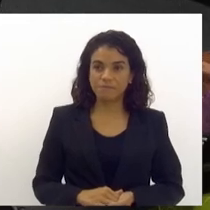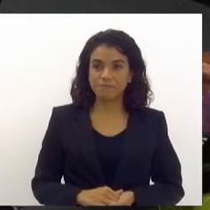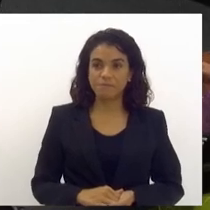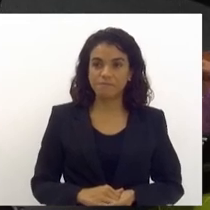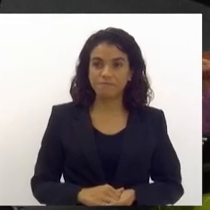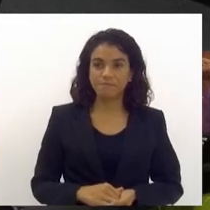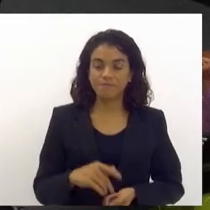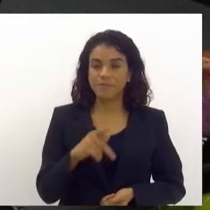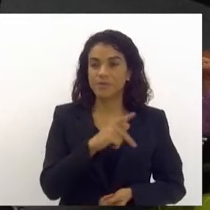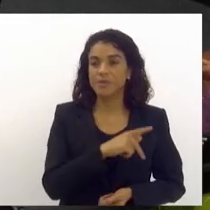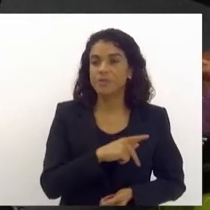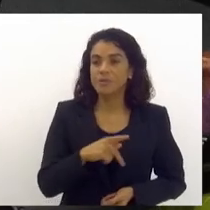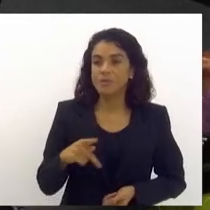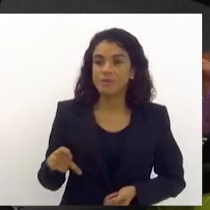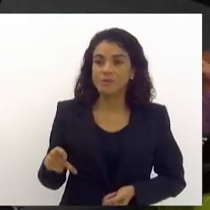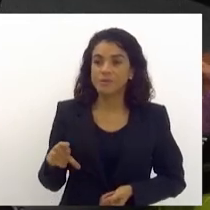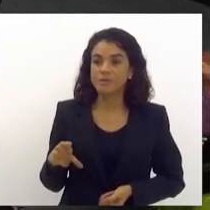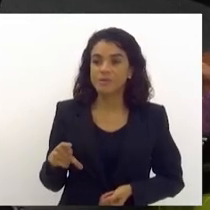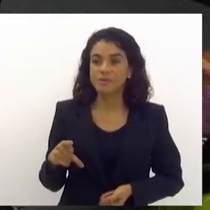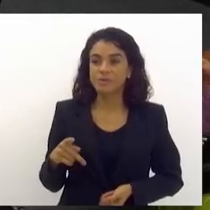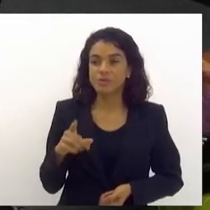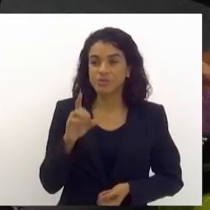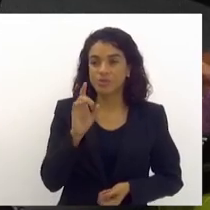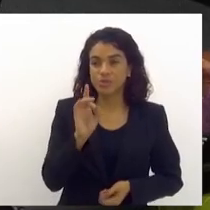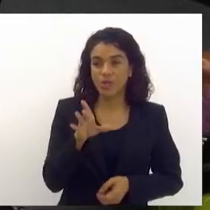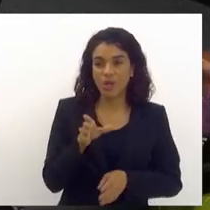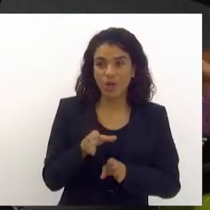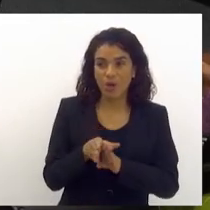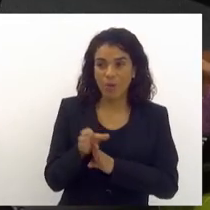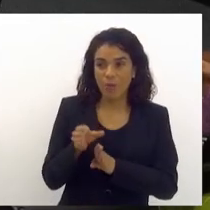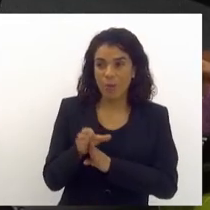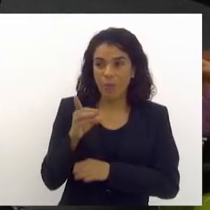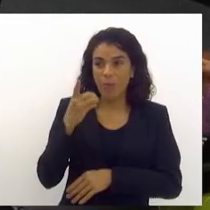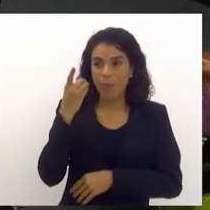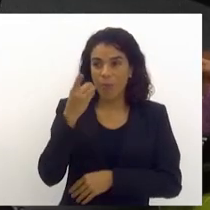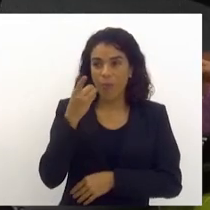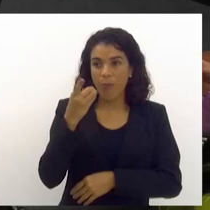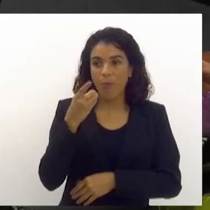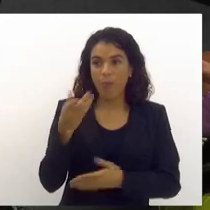Senhor presidente, só orientando,